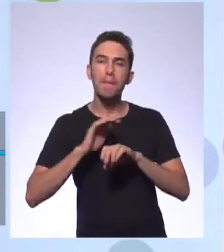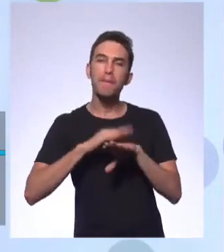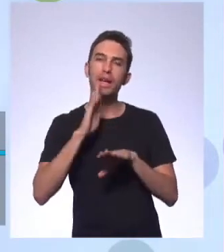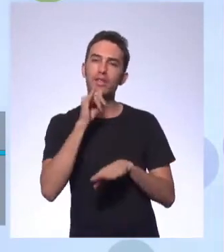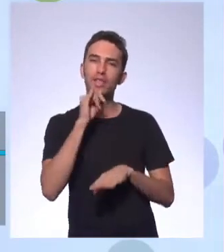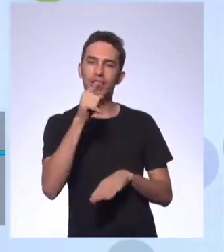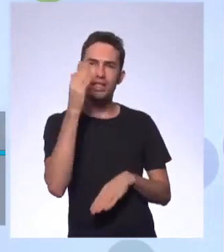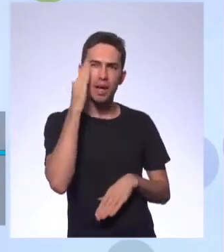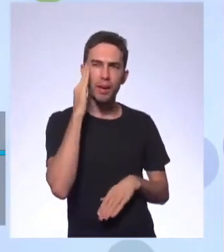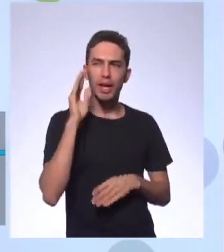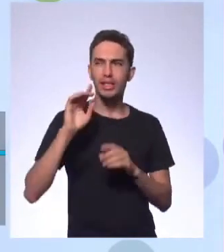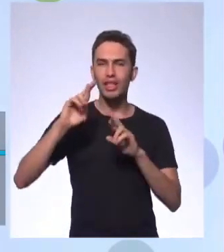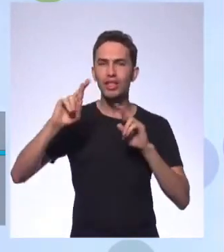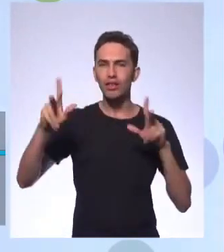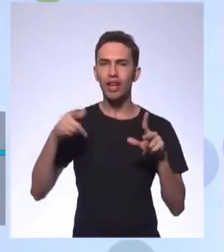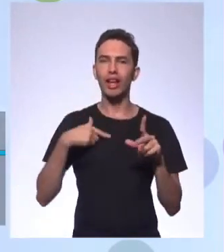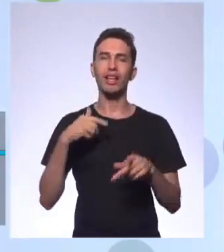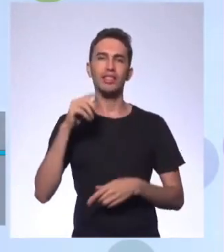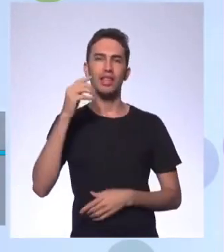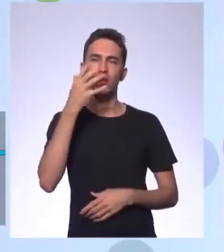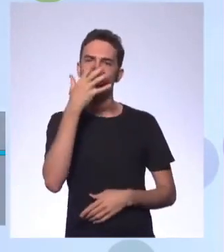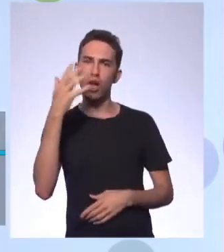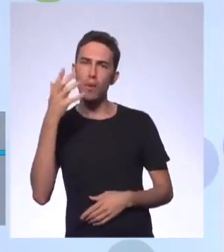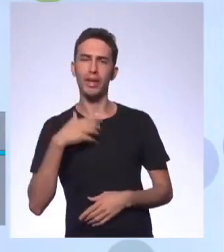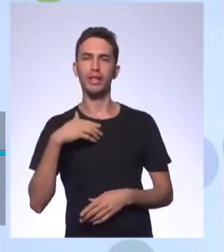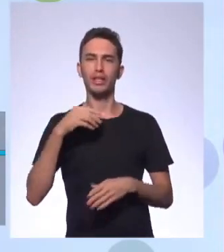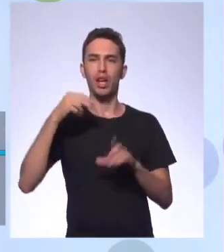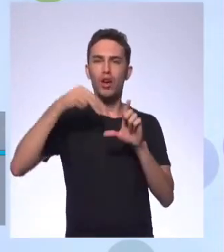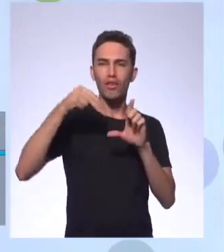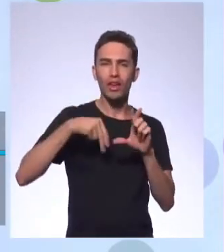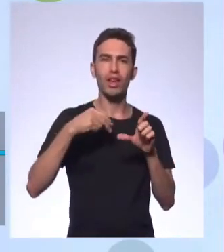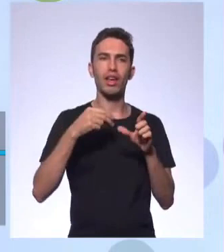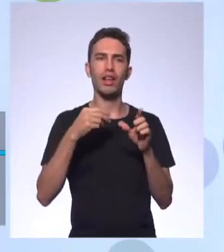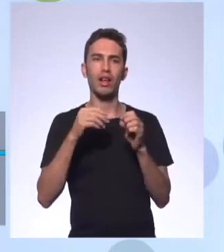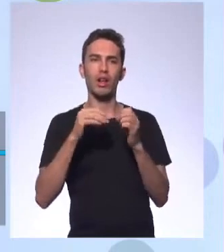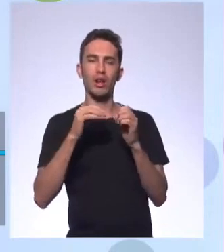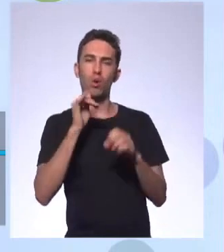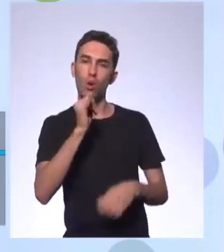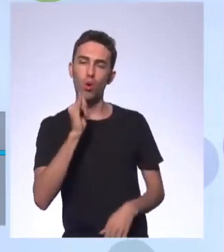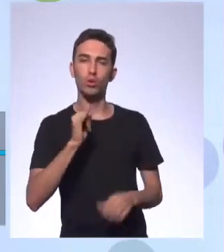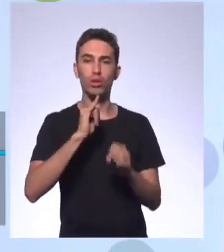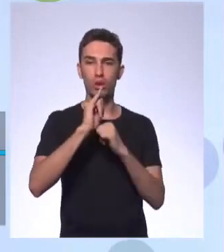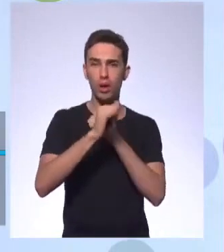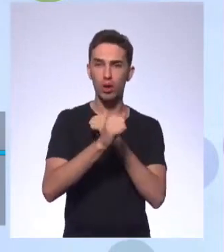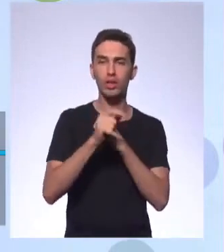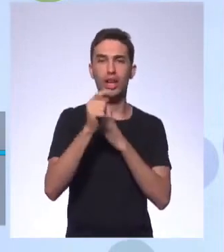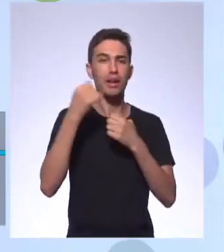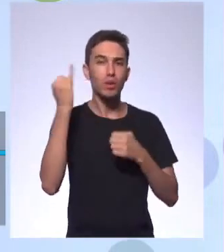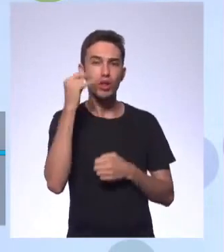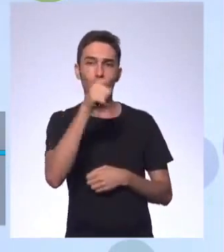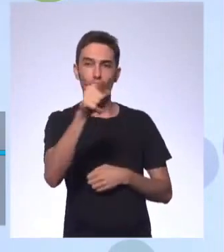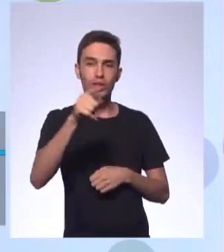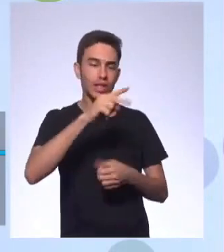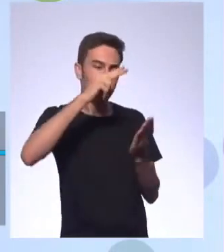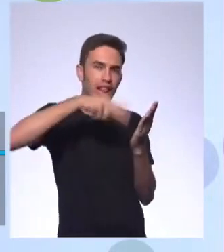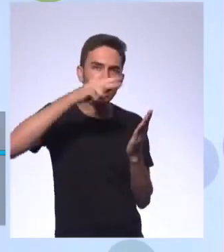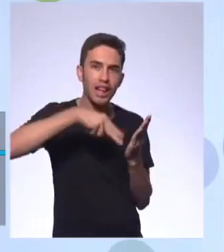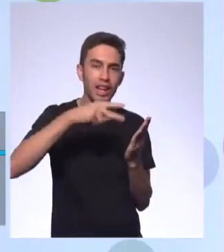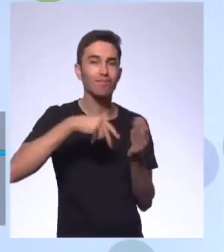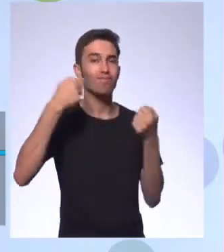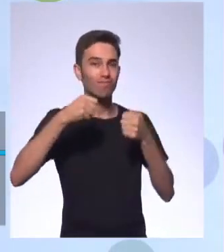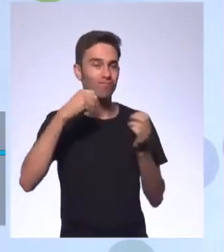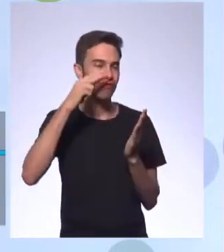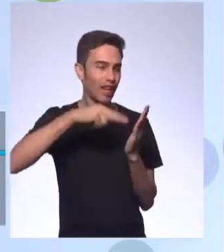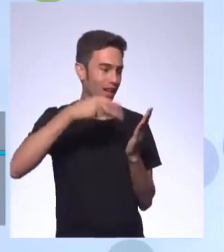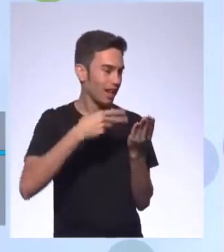entre um romance, uma novela, um conto e uma crônica, é você ler bastante romance, novela, conto, porque foi o que eu falei no começo,